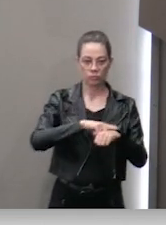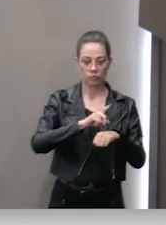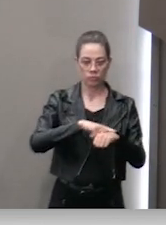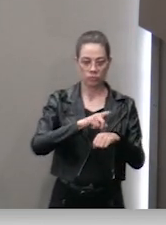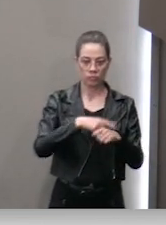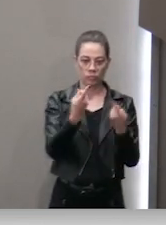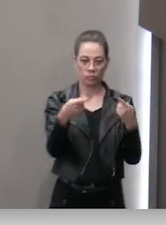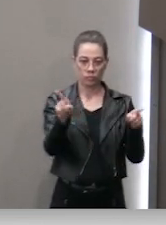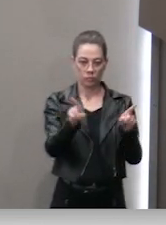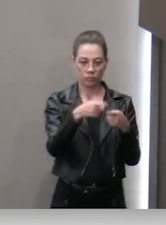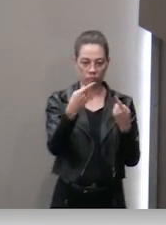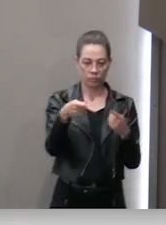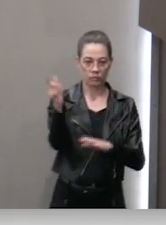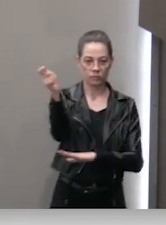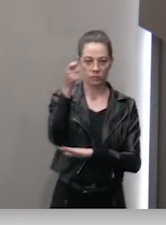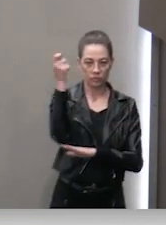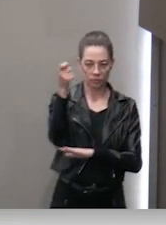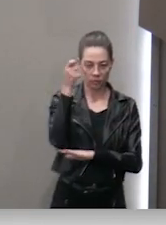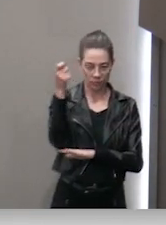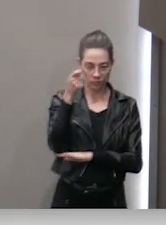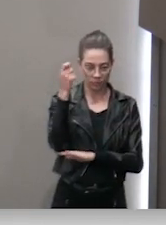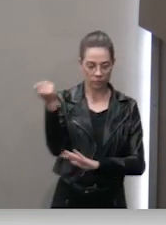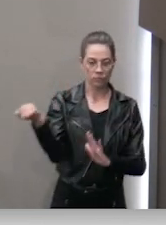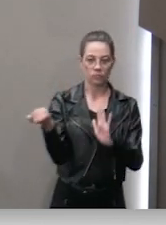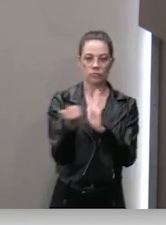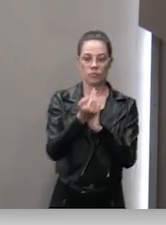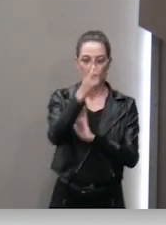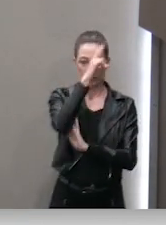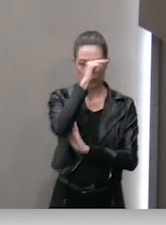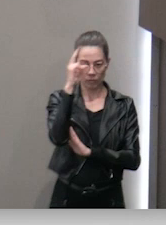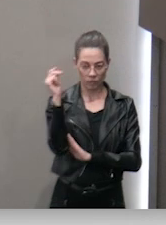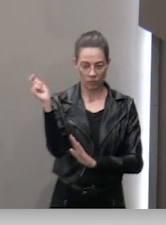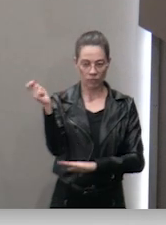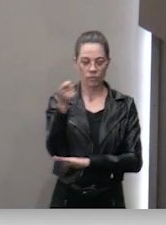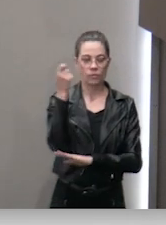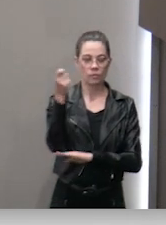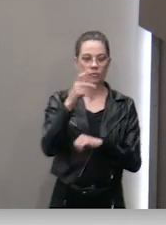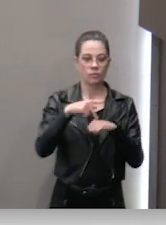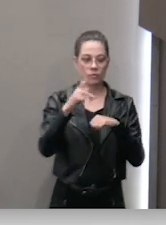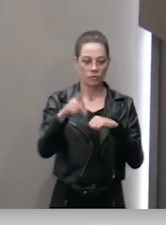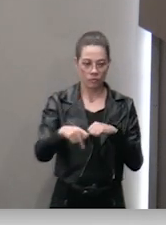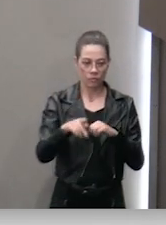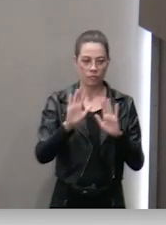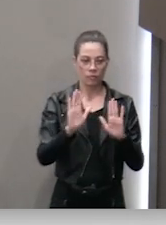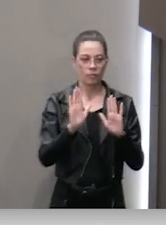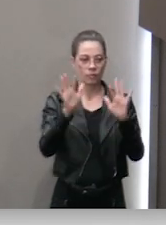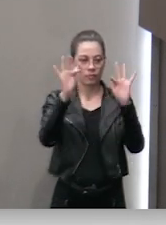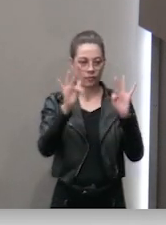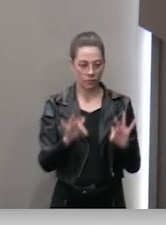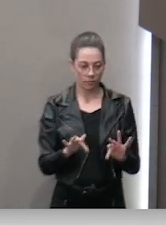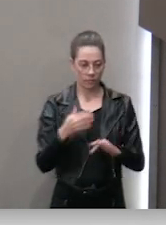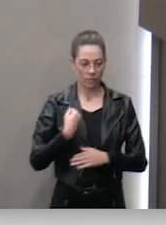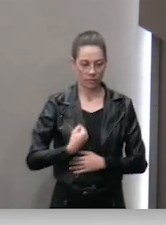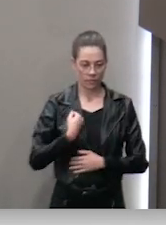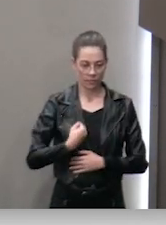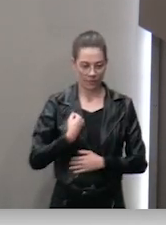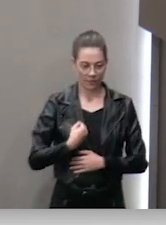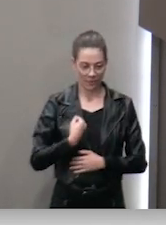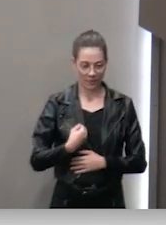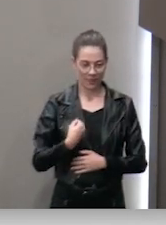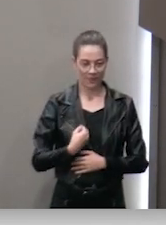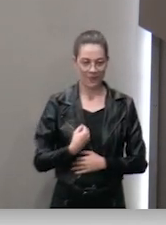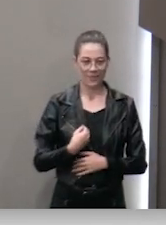hino rio-grandense e da música símbolo do município, Gaúcho de Passo Fundo, fica encerrada a presente